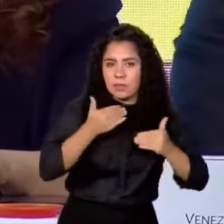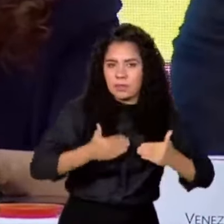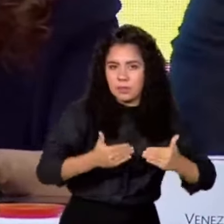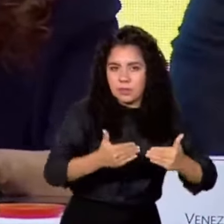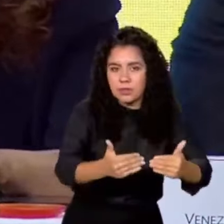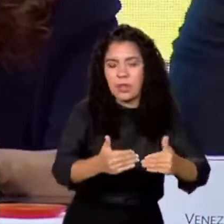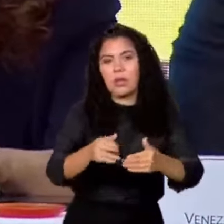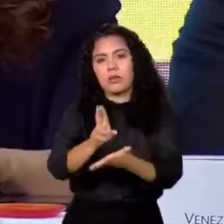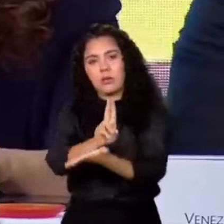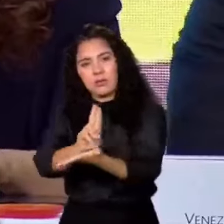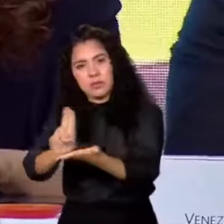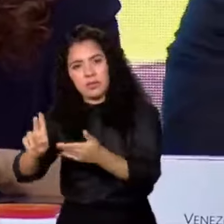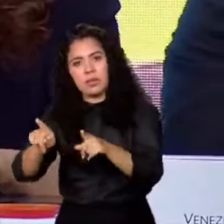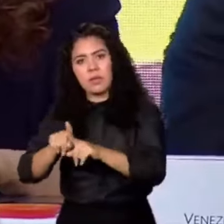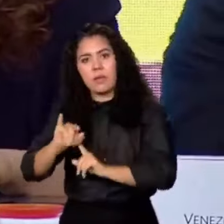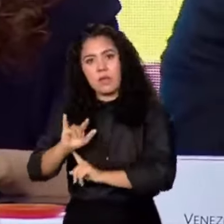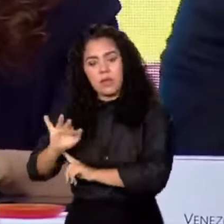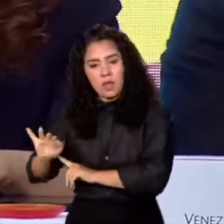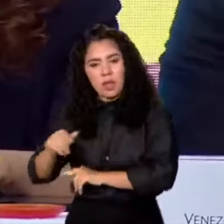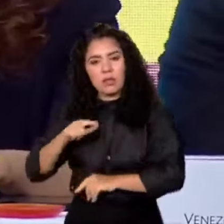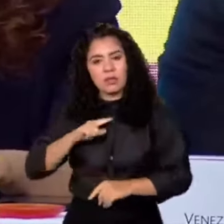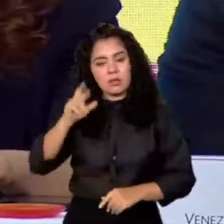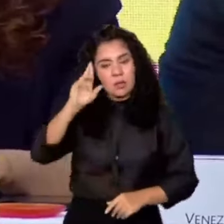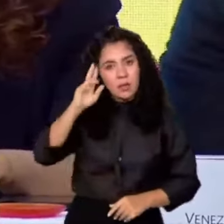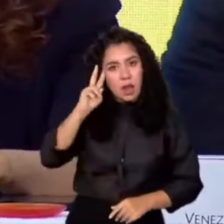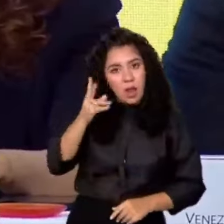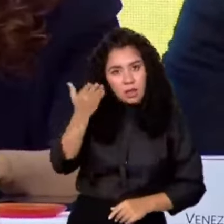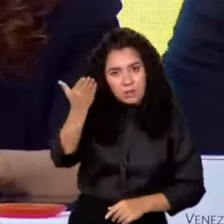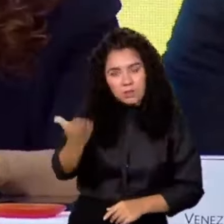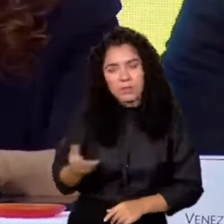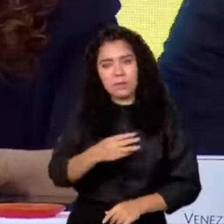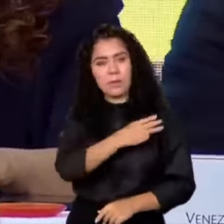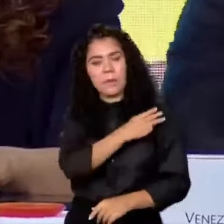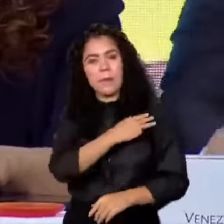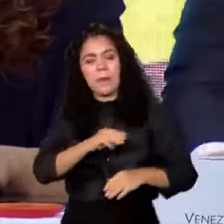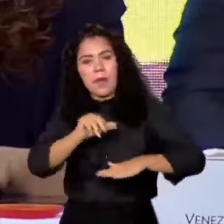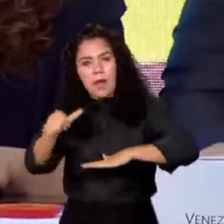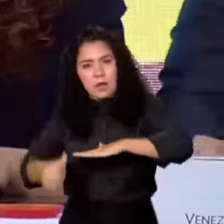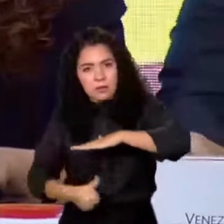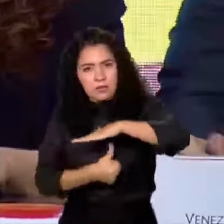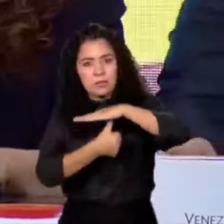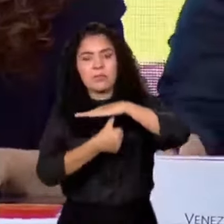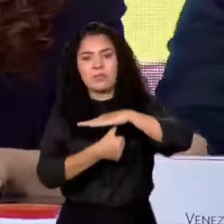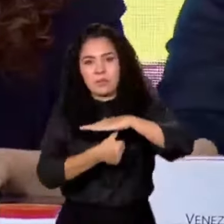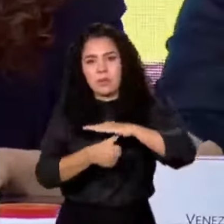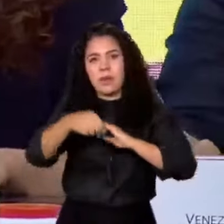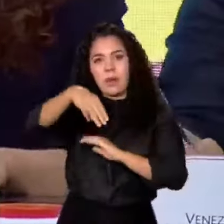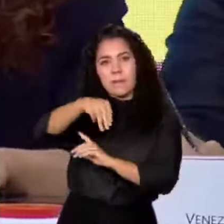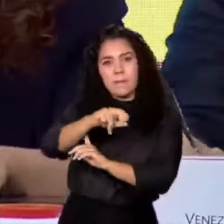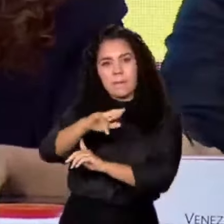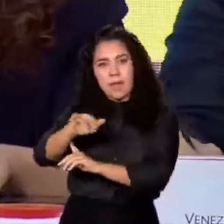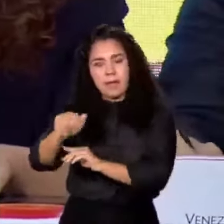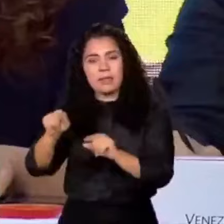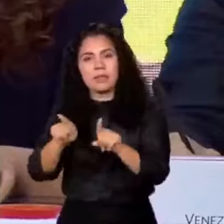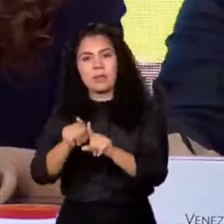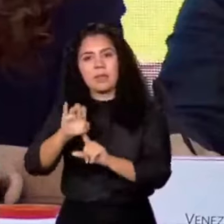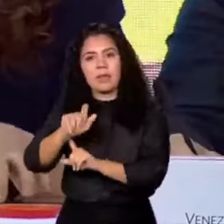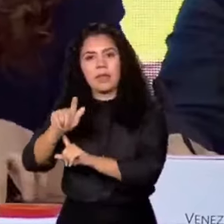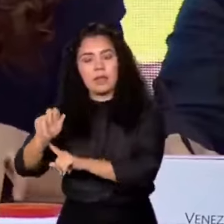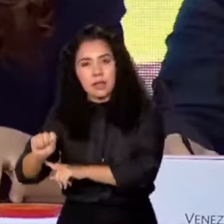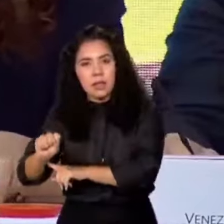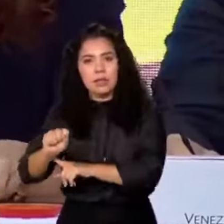Federais. Porque lembrando, reitora Márcia e reitor Elisa, que quando a gente fala, repito, em orçamento, não é só a questão do